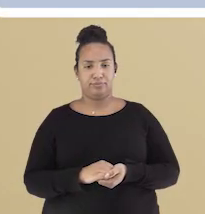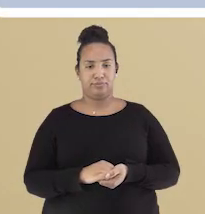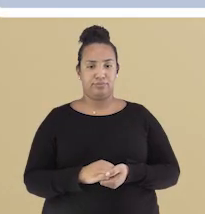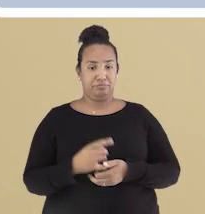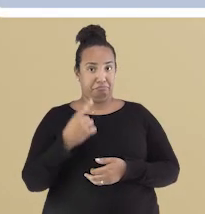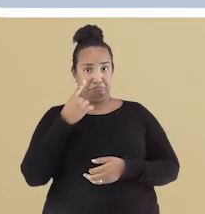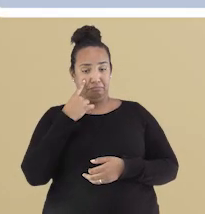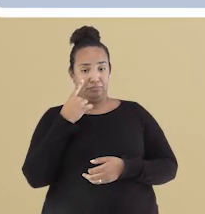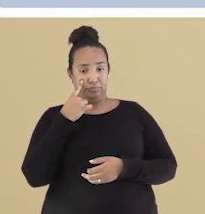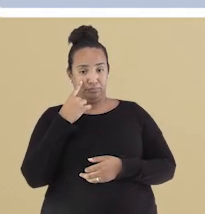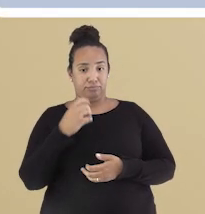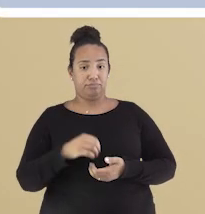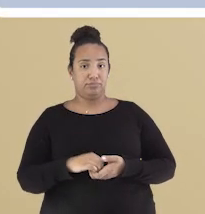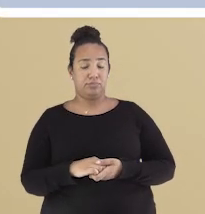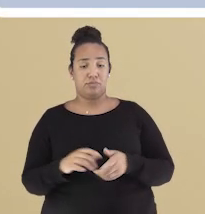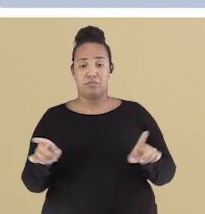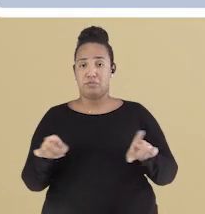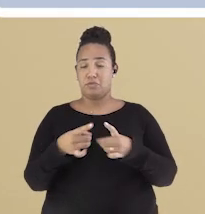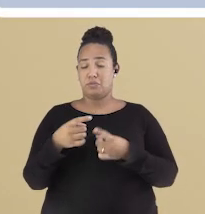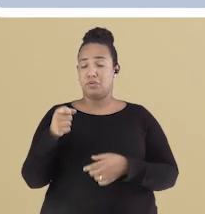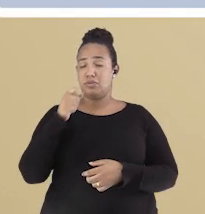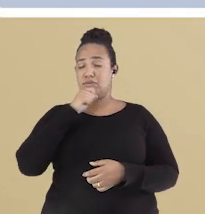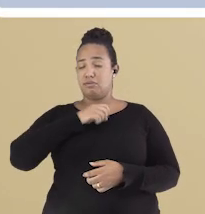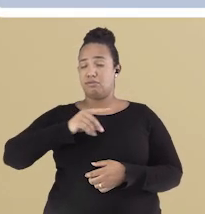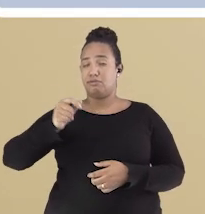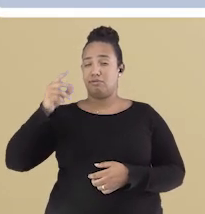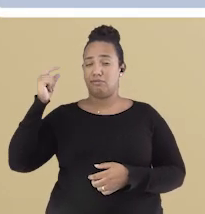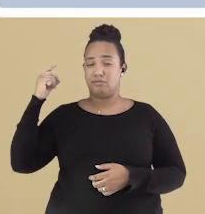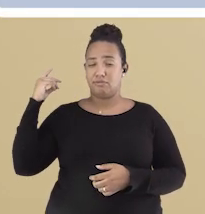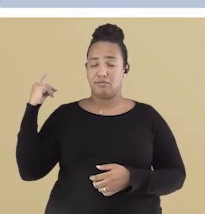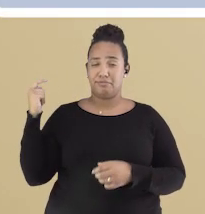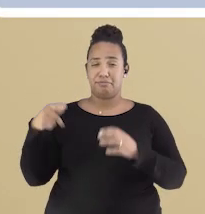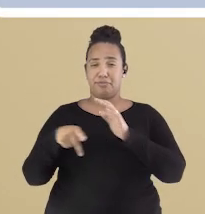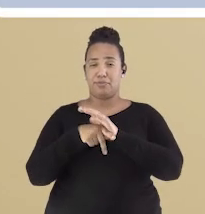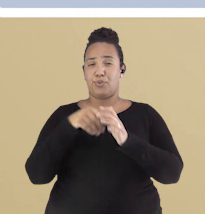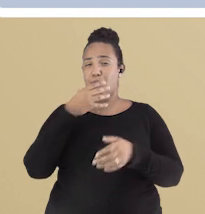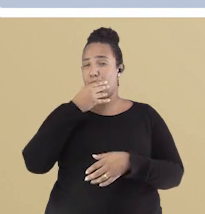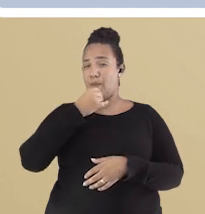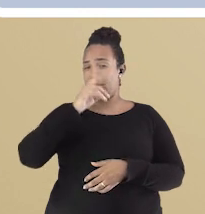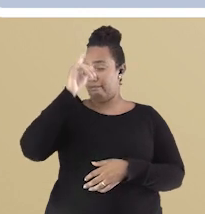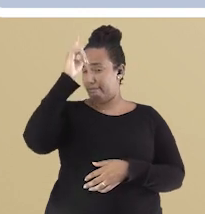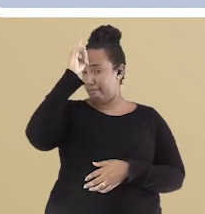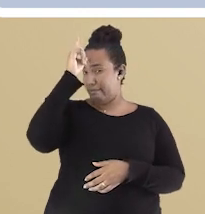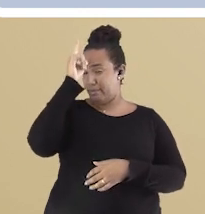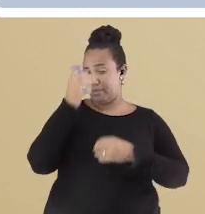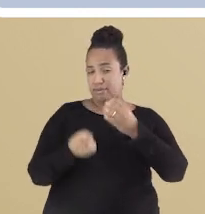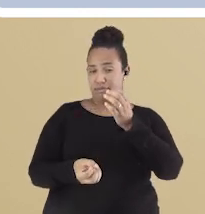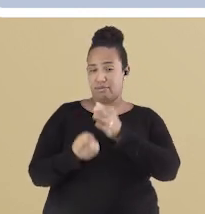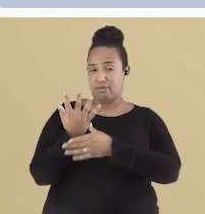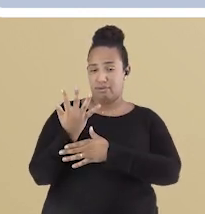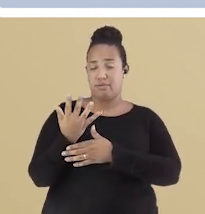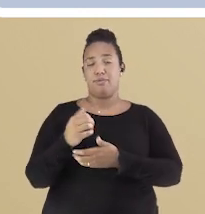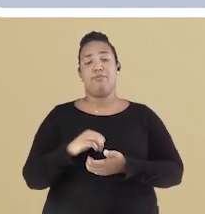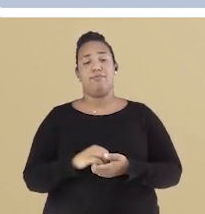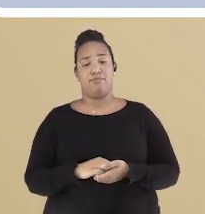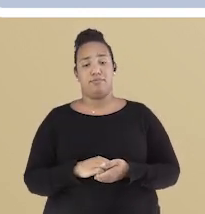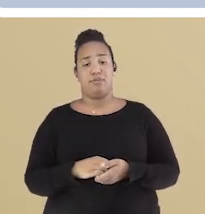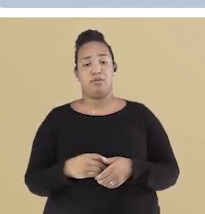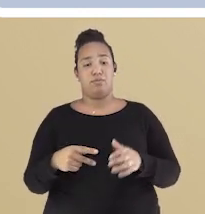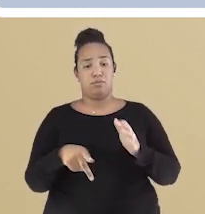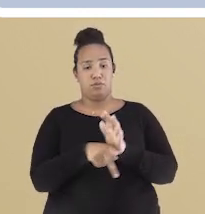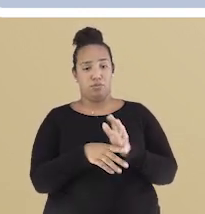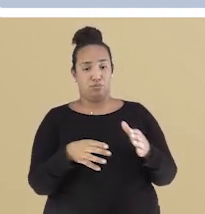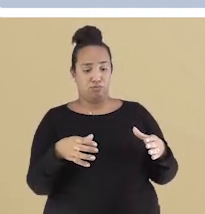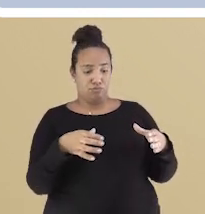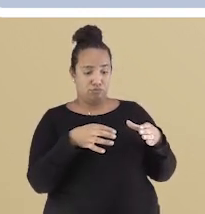vocês viram o que que eu achei é uma música bem antiga e famosa composta pelo alemão Ludwig van Beethoven e ela